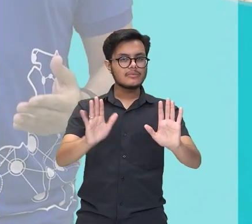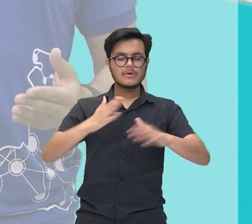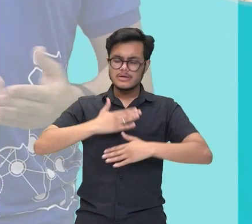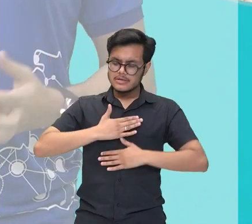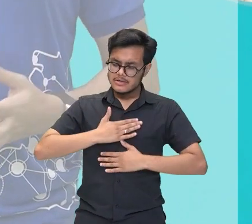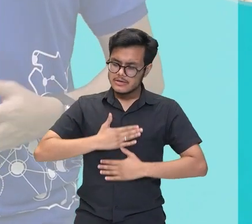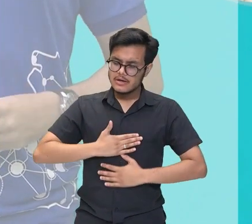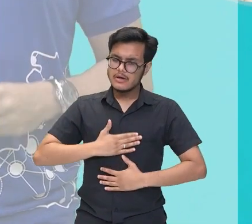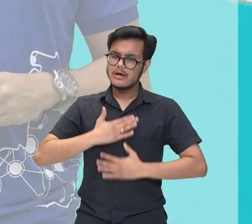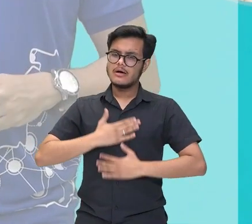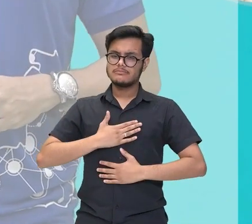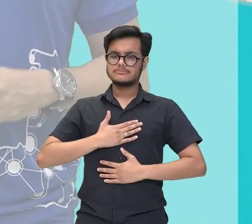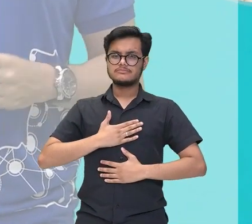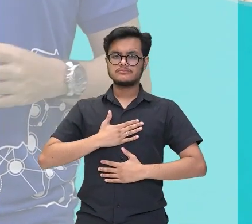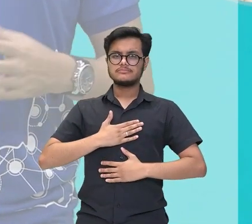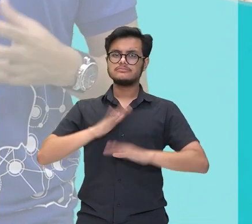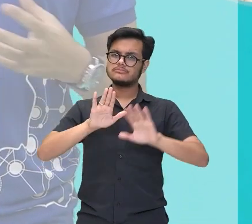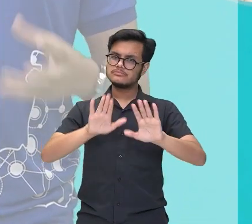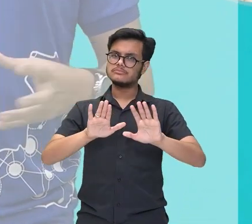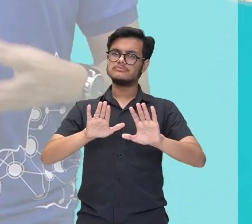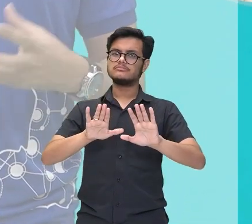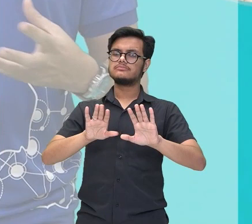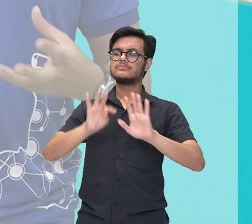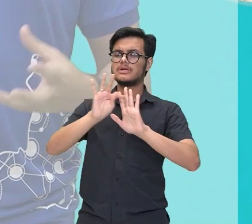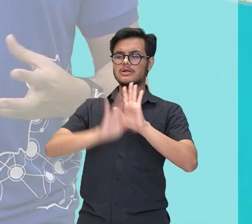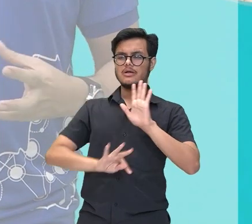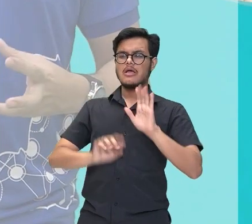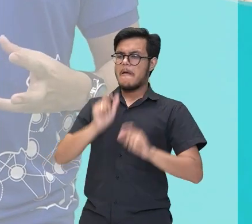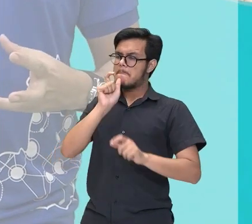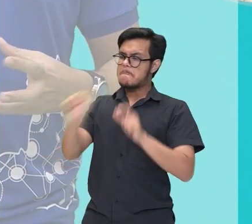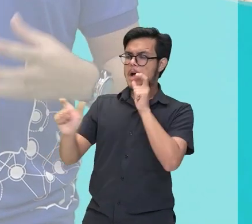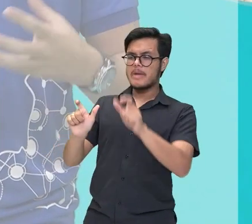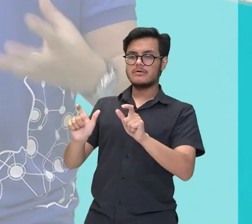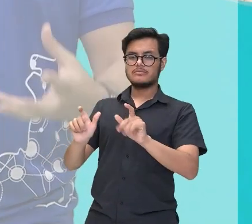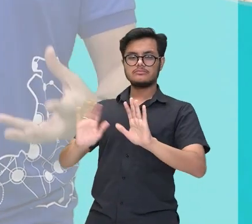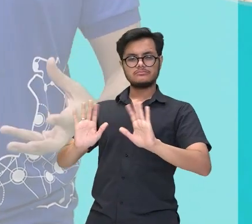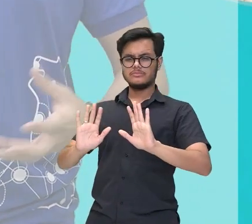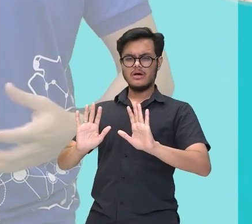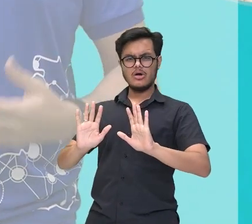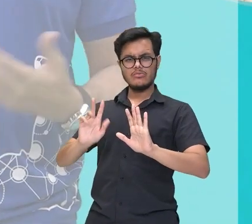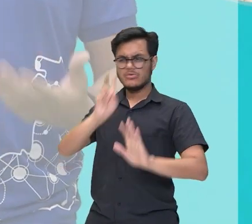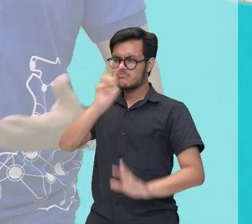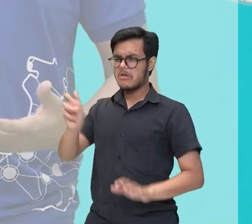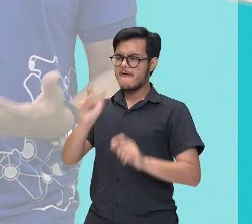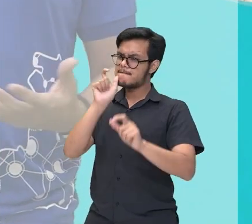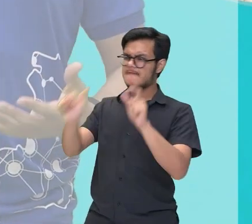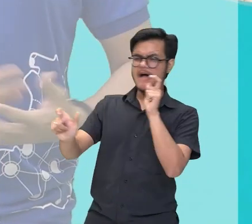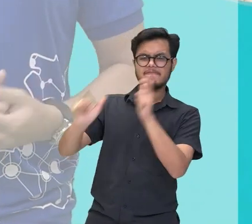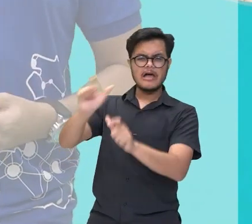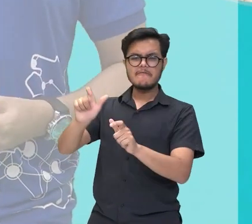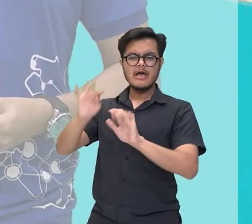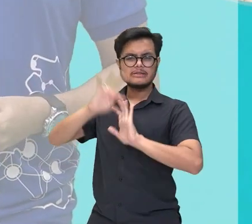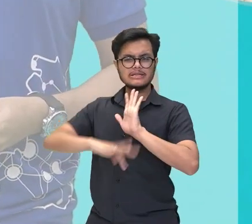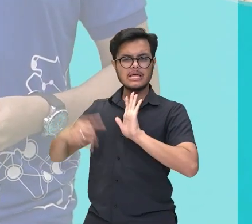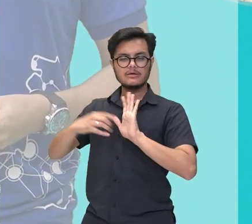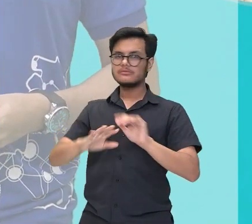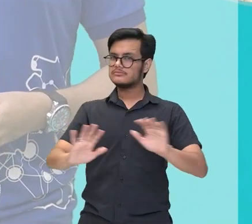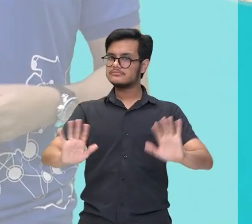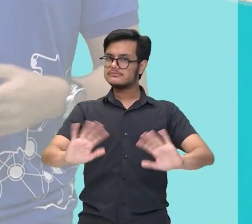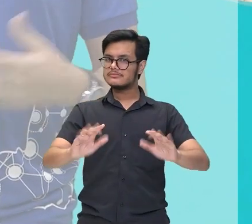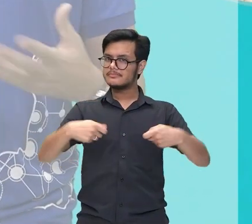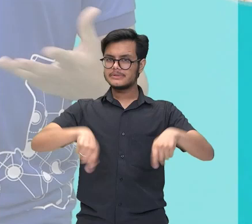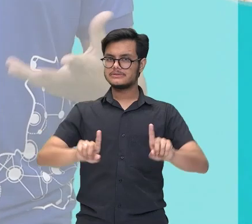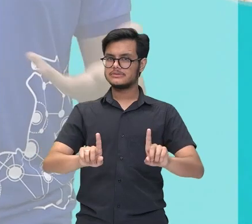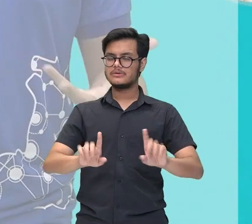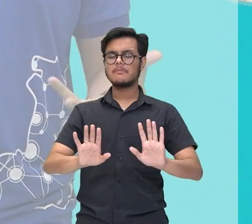não necessariamente, né, de repente, sei lá, uma forma mais agressiva, né, dizendo que você